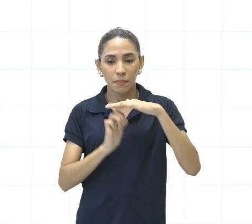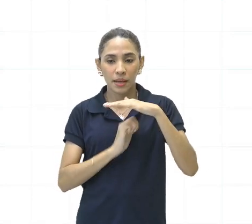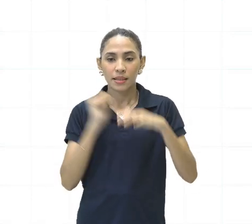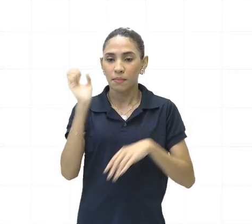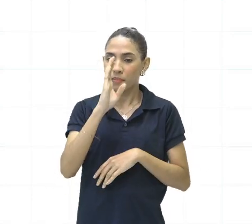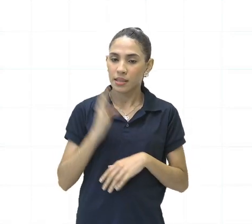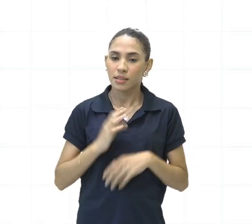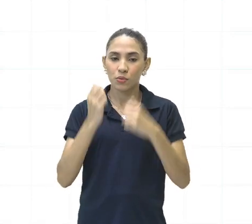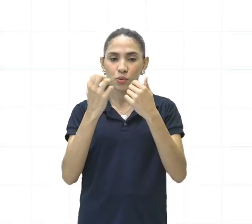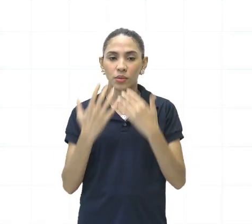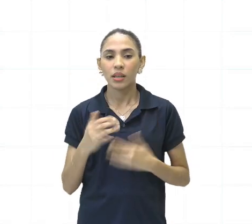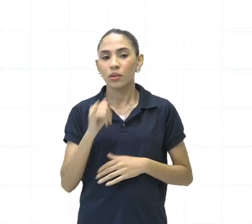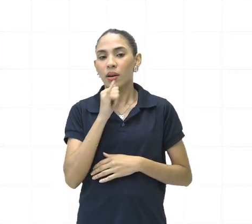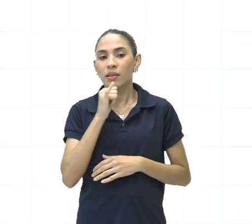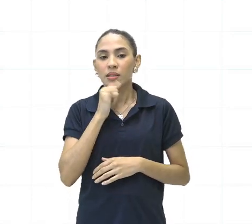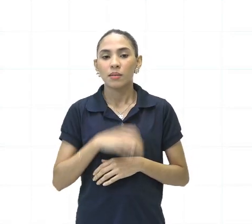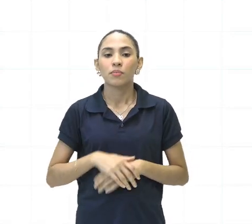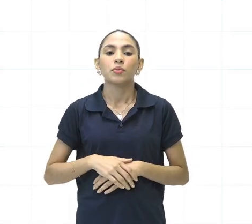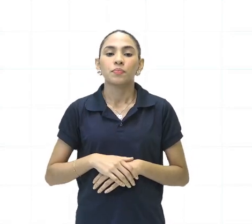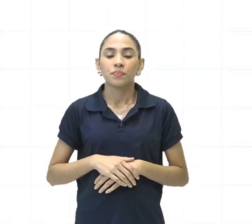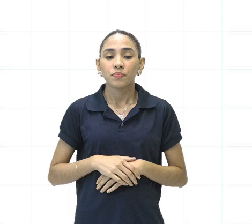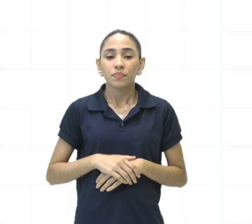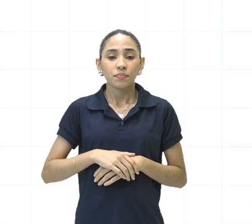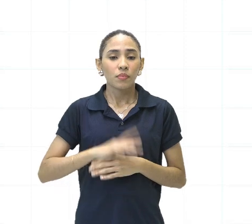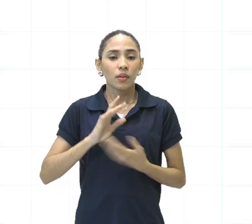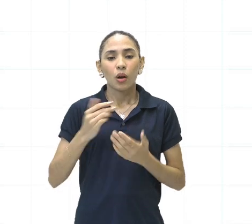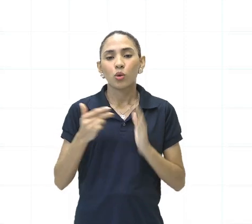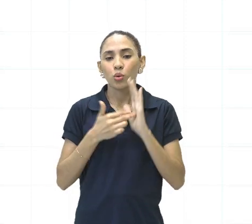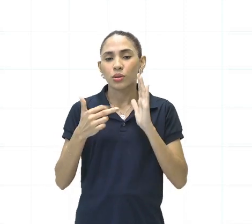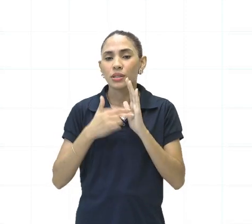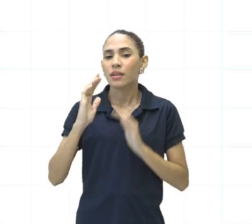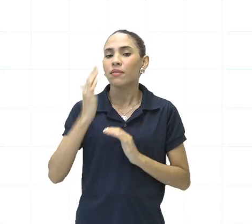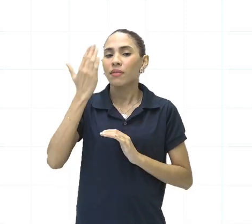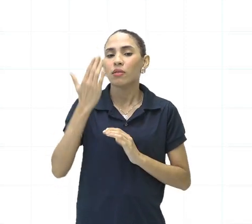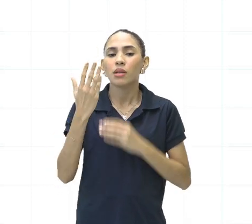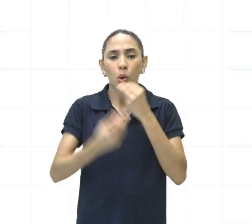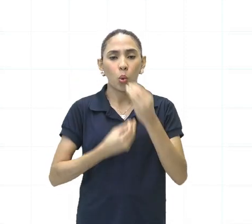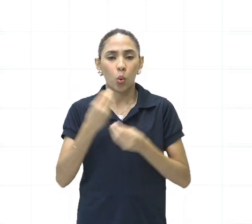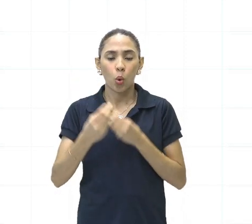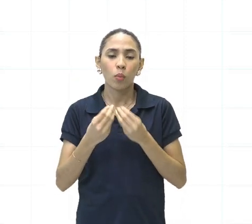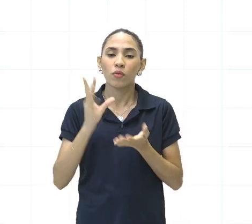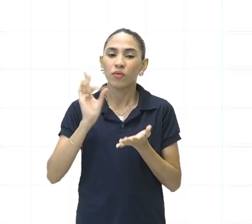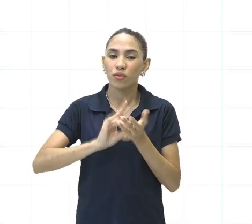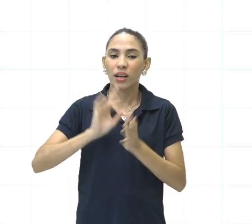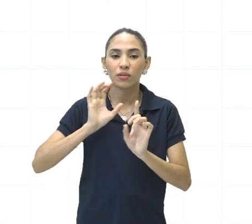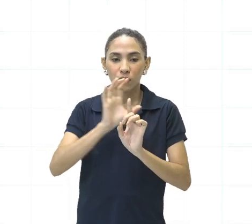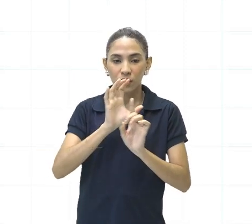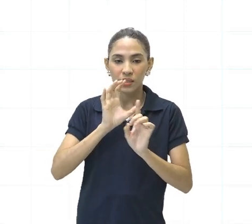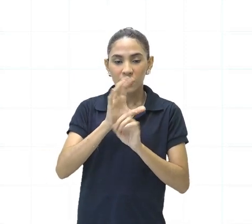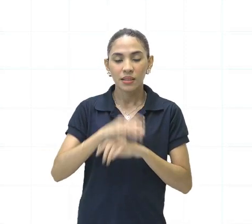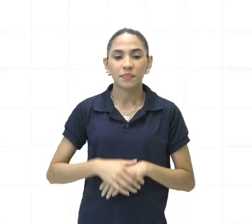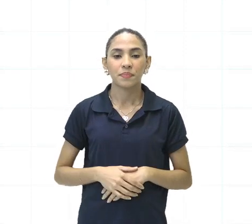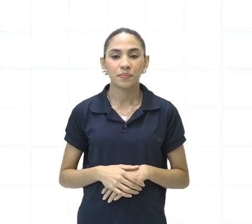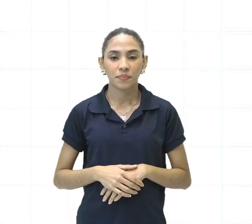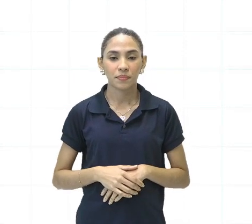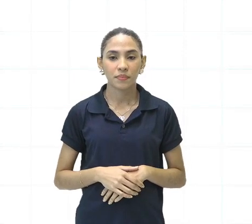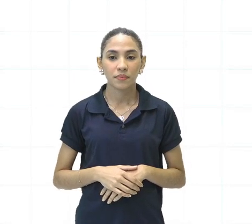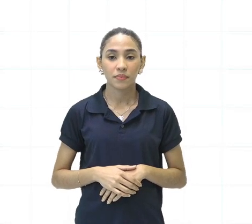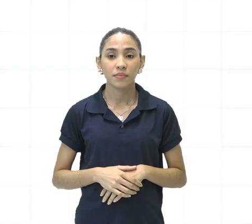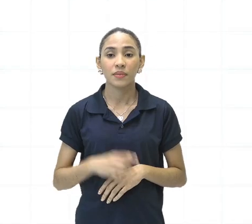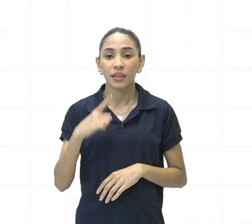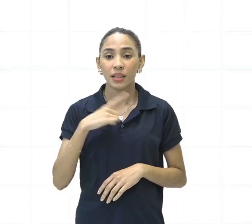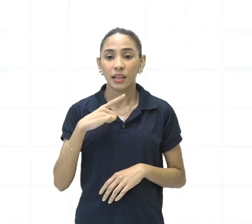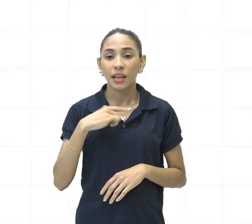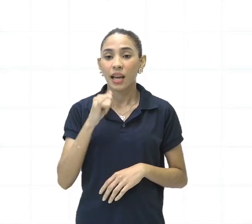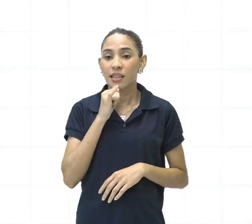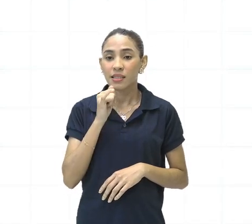sobre essa questão dessa onda de fake news, como que ela influencia essa guerra digital, né? E aí nós temos